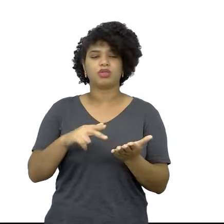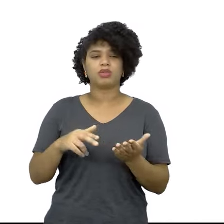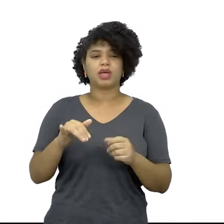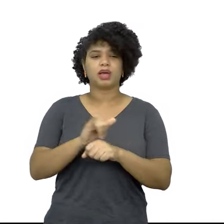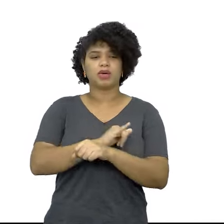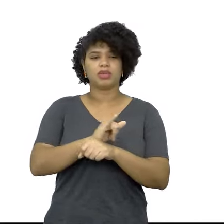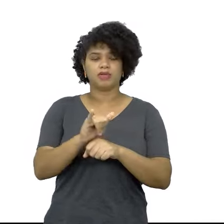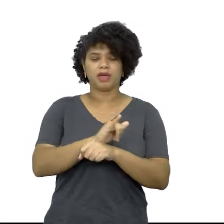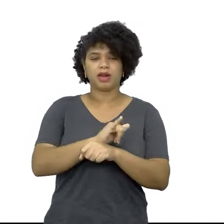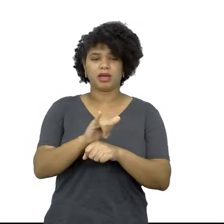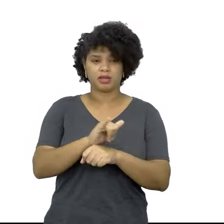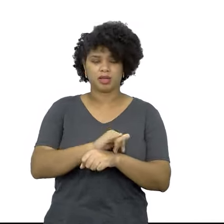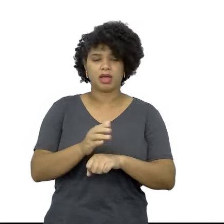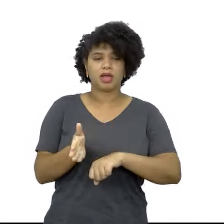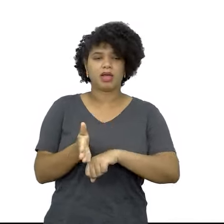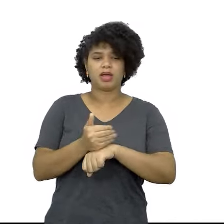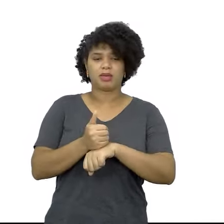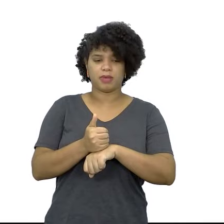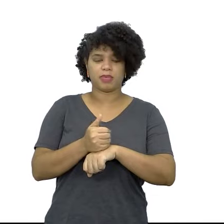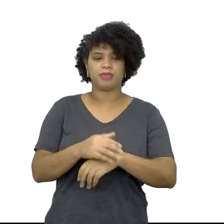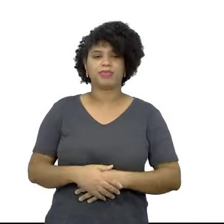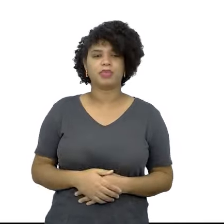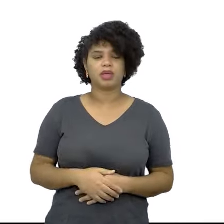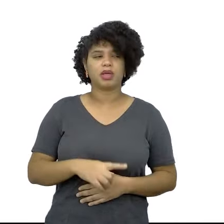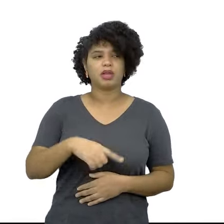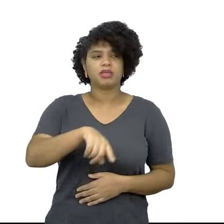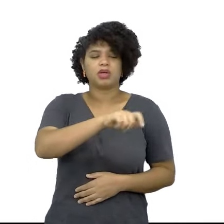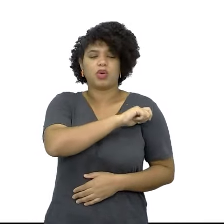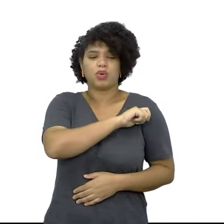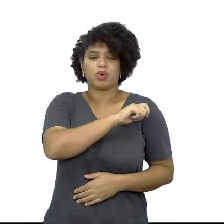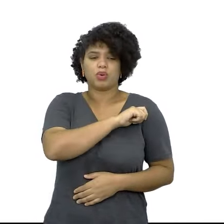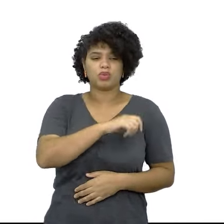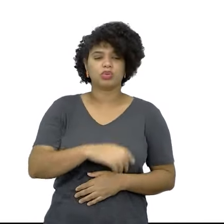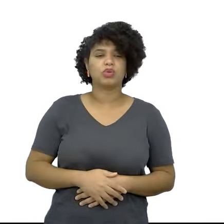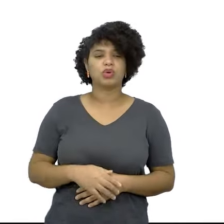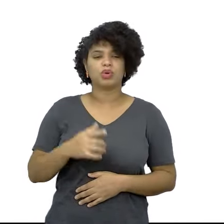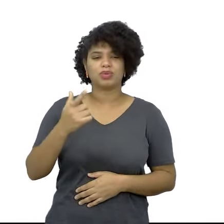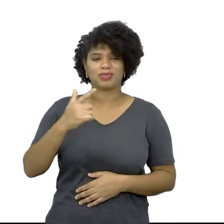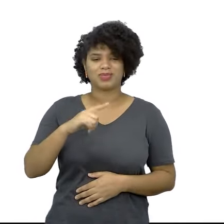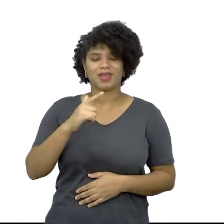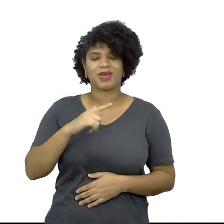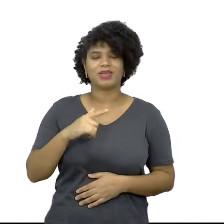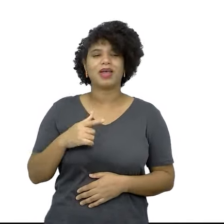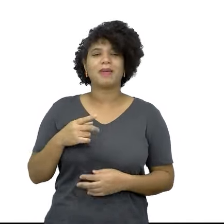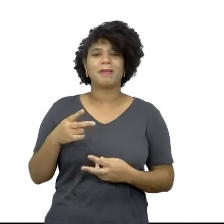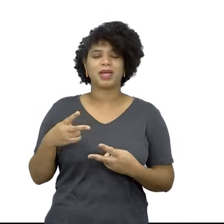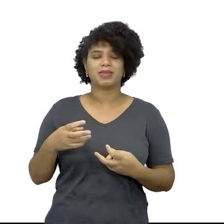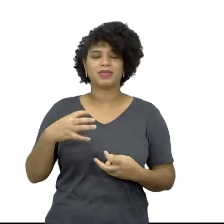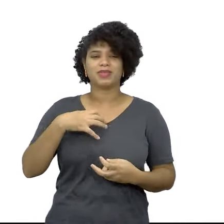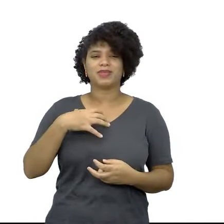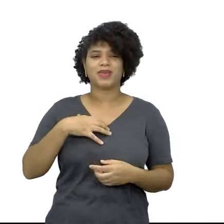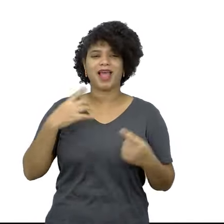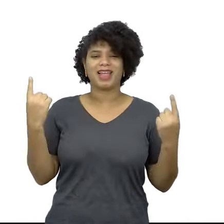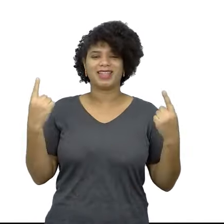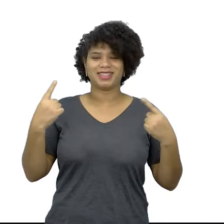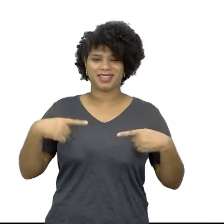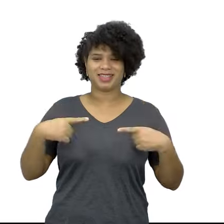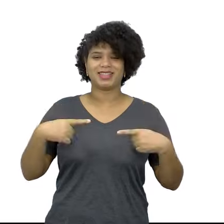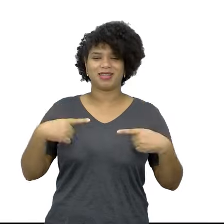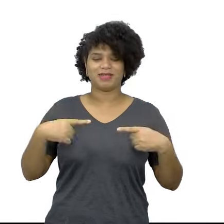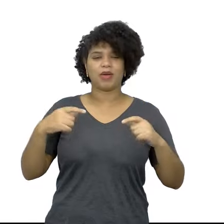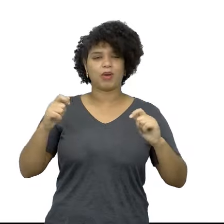estratégias como antecipação, que os estudantes possam se sentir desafiados a descobrir,